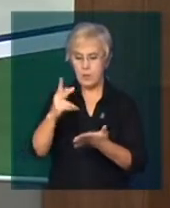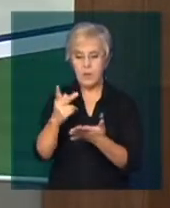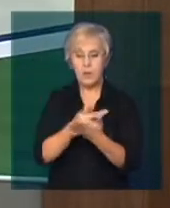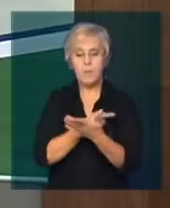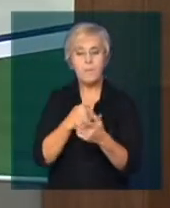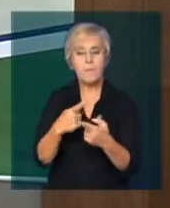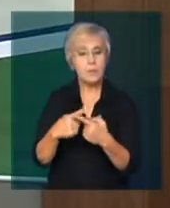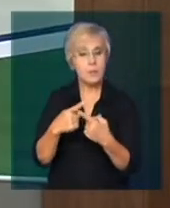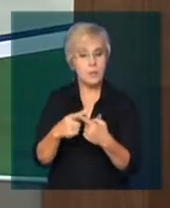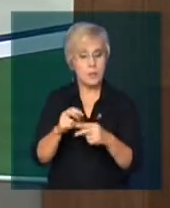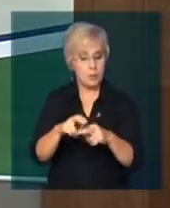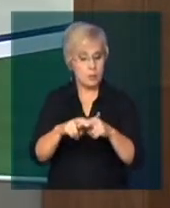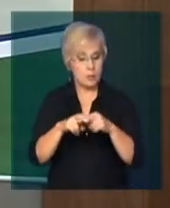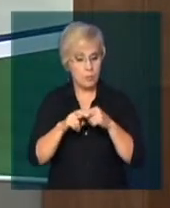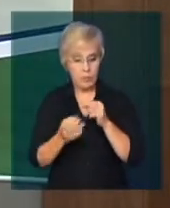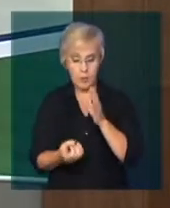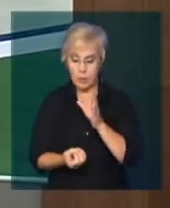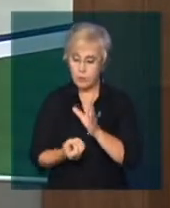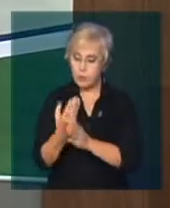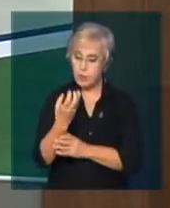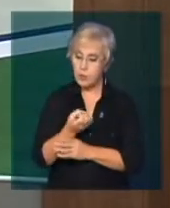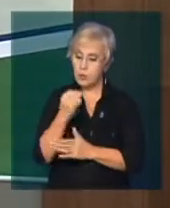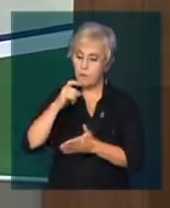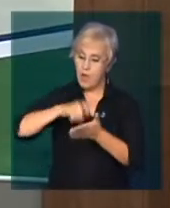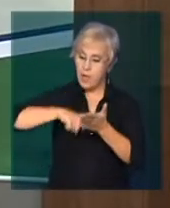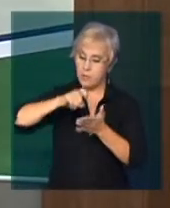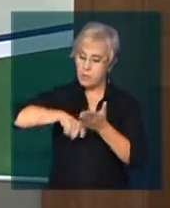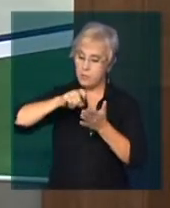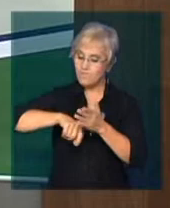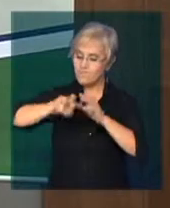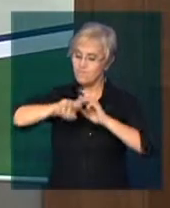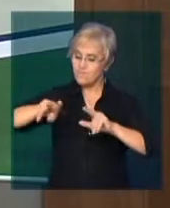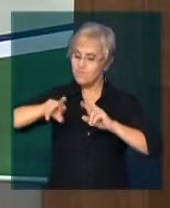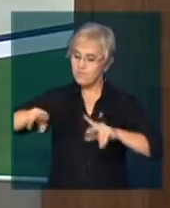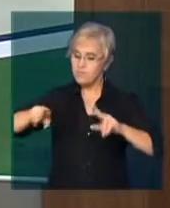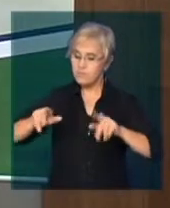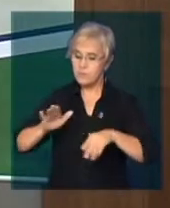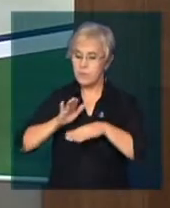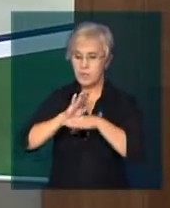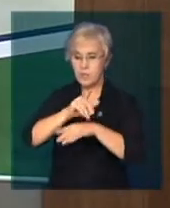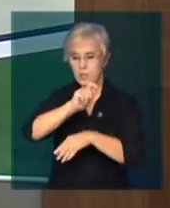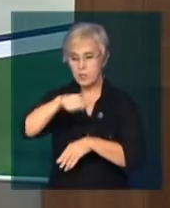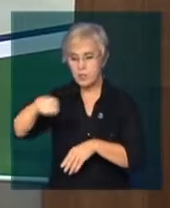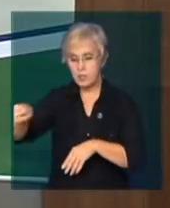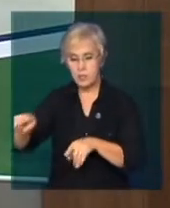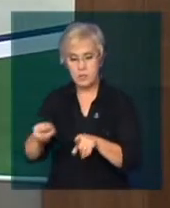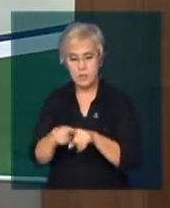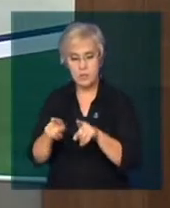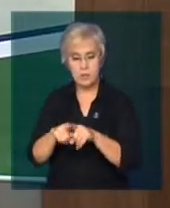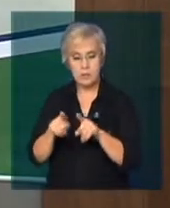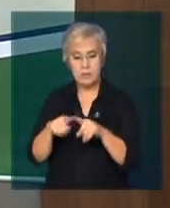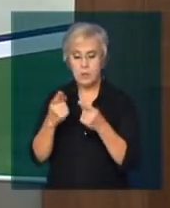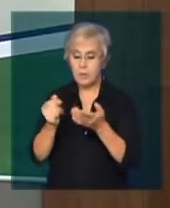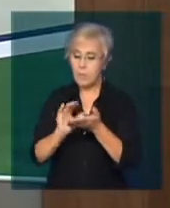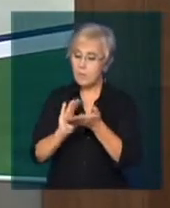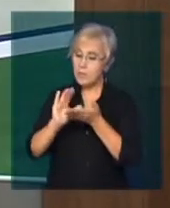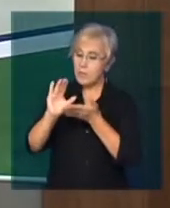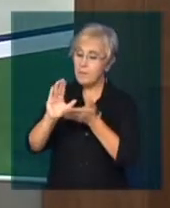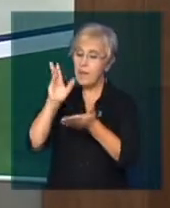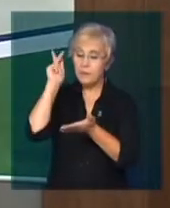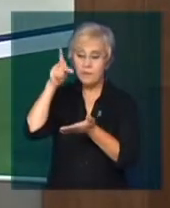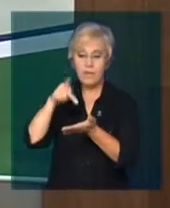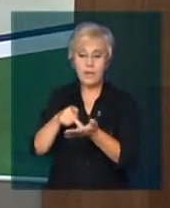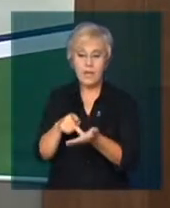à criação de diversos tributos e contribuições sem previsão de repasse dos